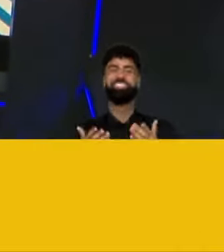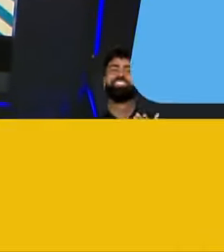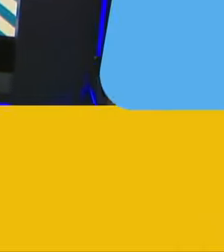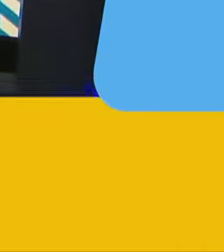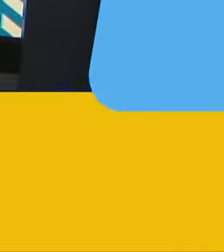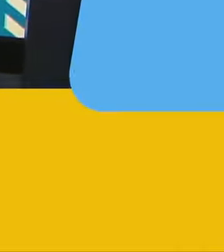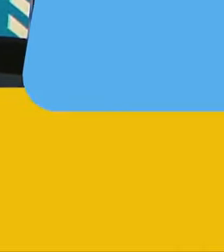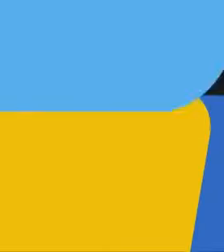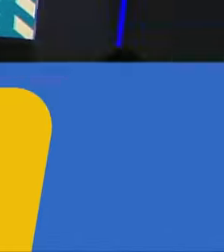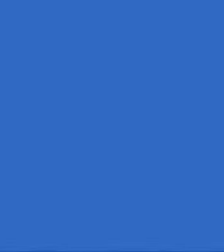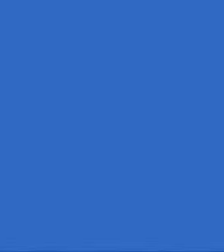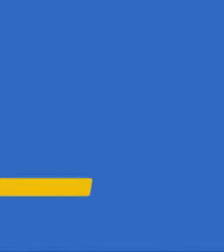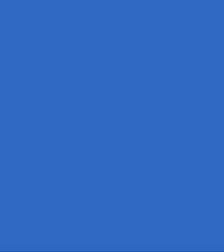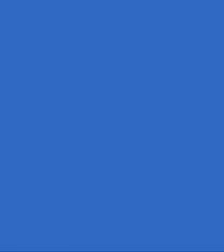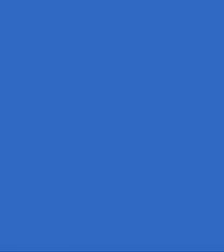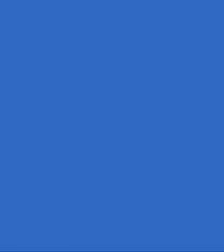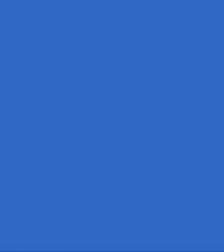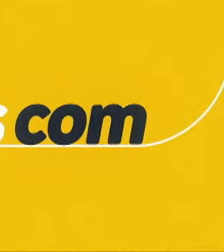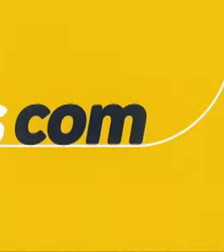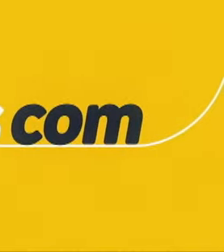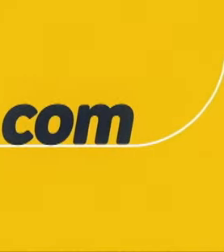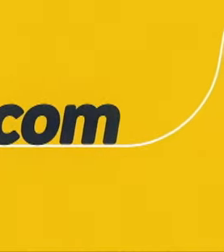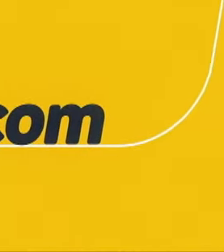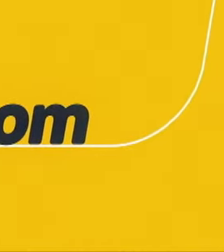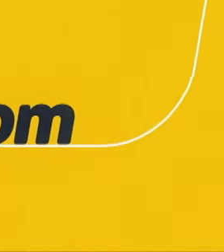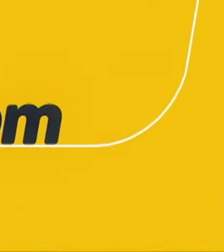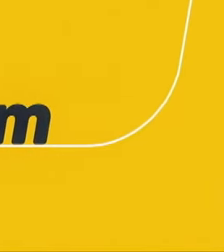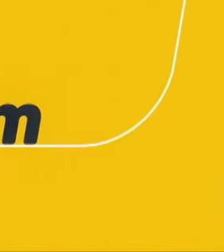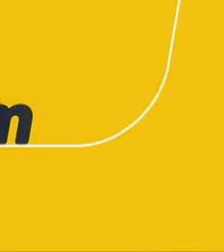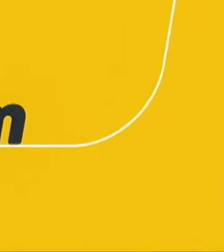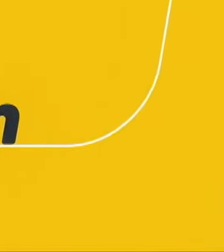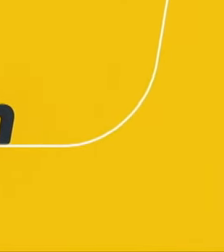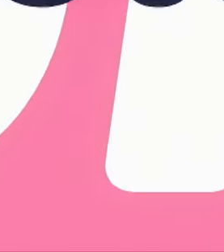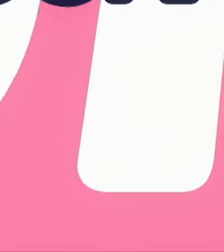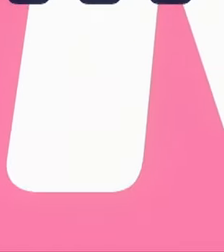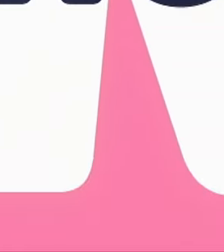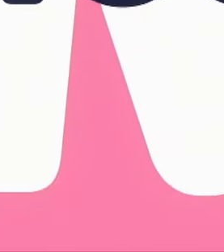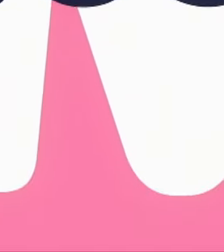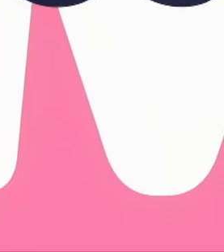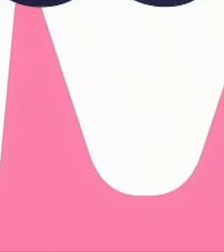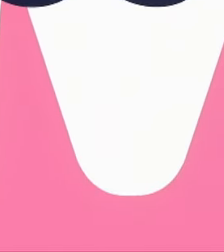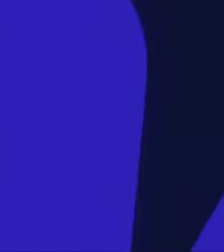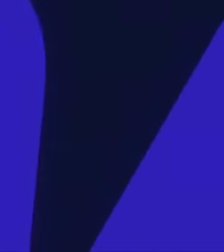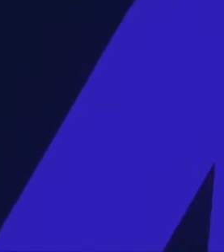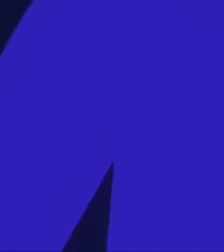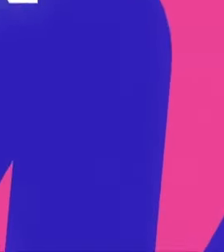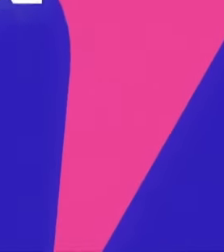Brasil.